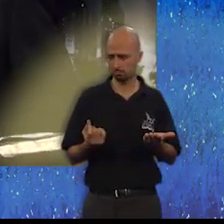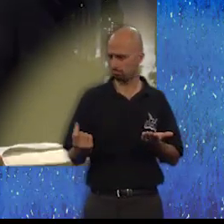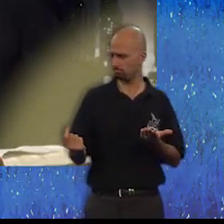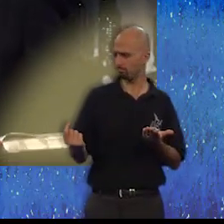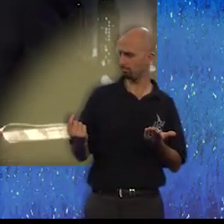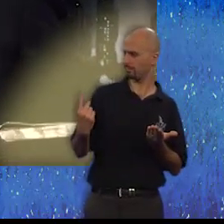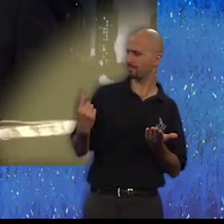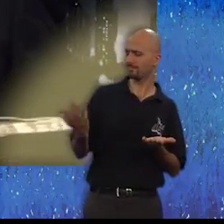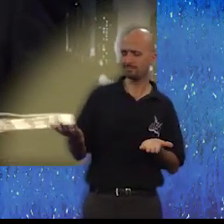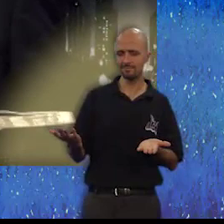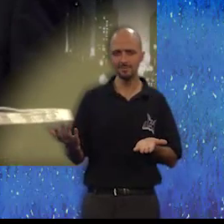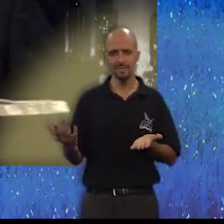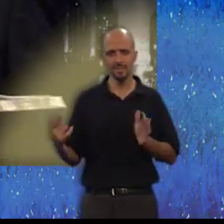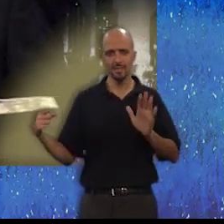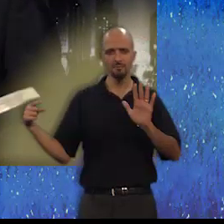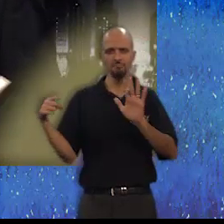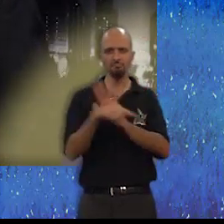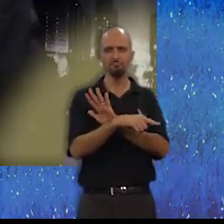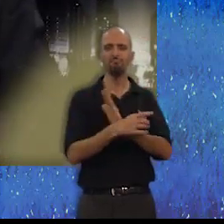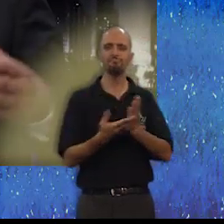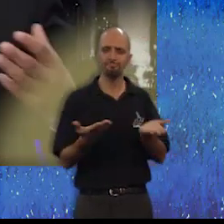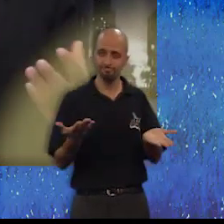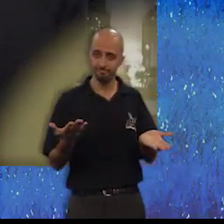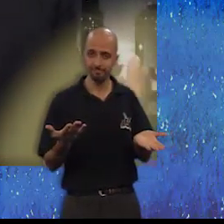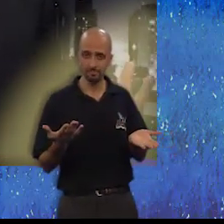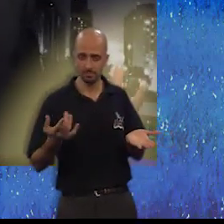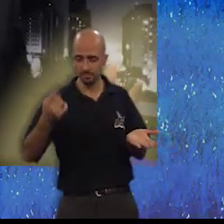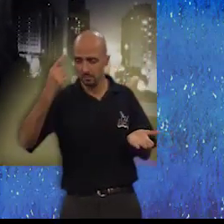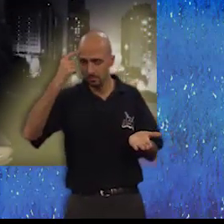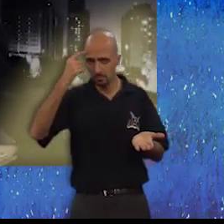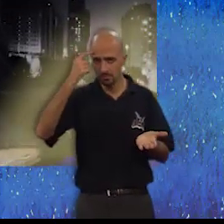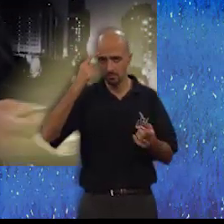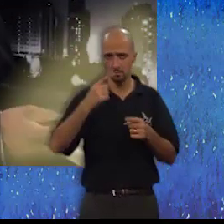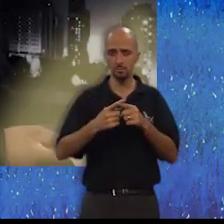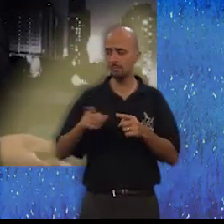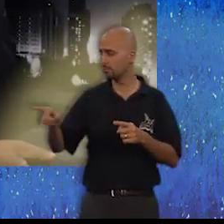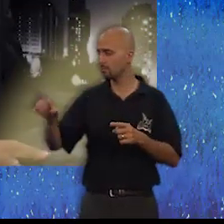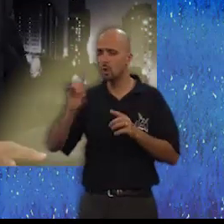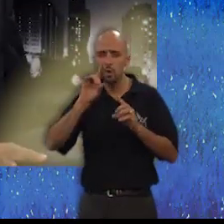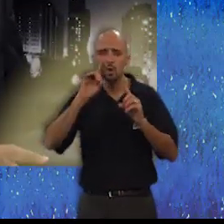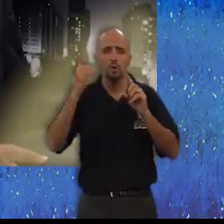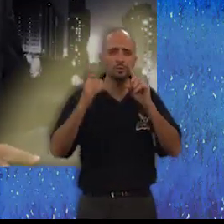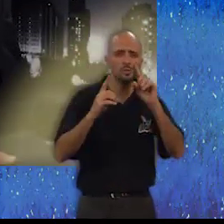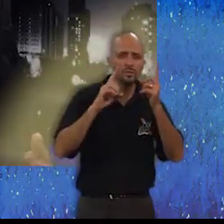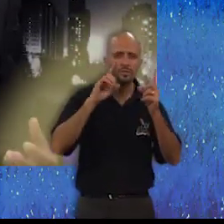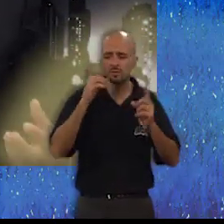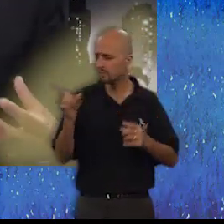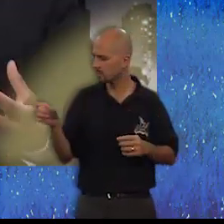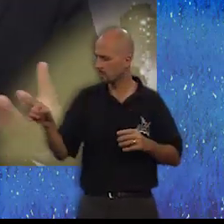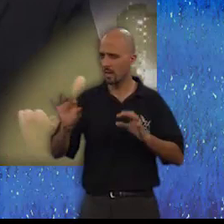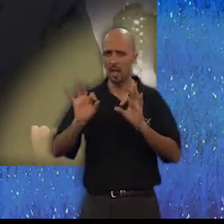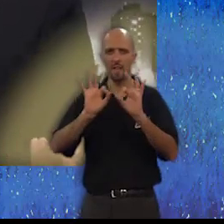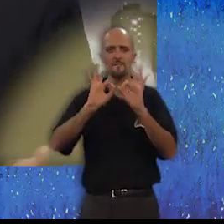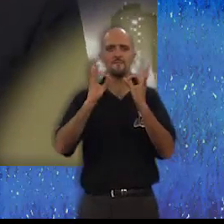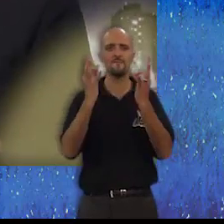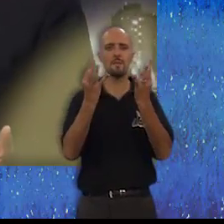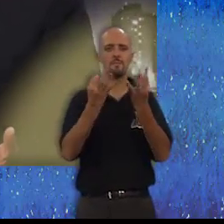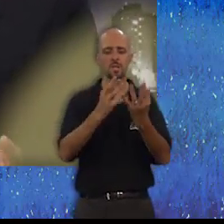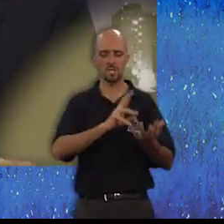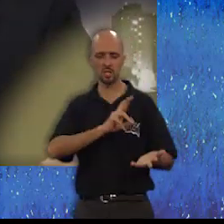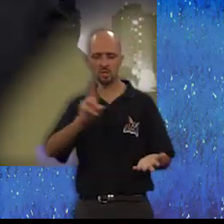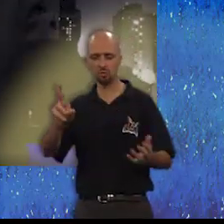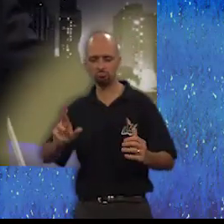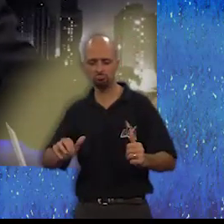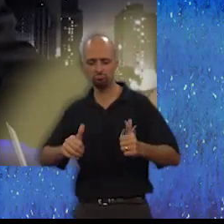impressiona, que assusta. Porque todos poderiam imaginar: bom, por que ele tem essa dúvida? Se ele é de uma família